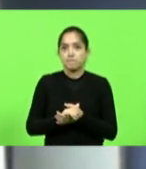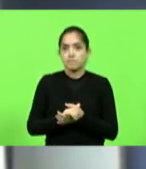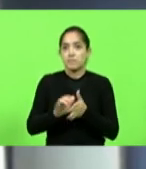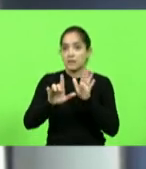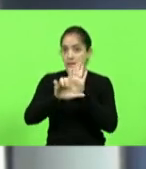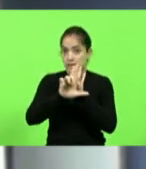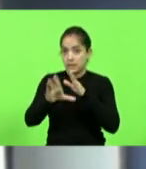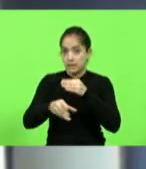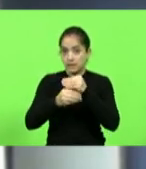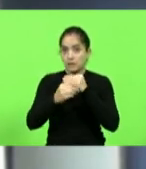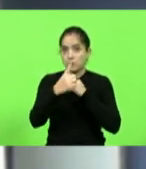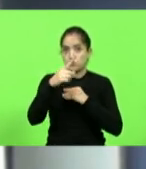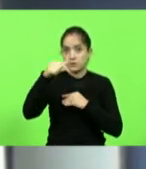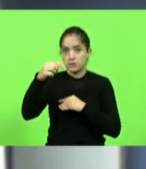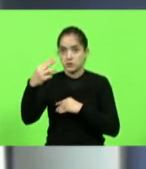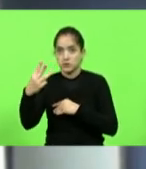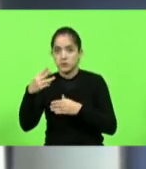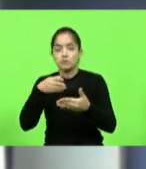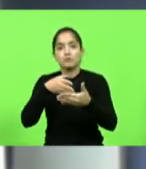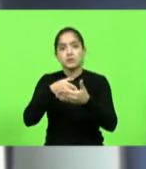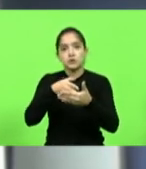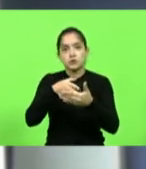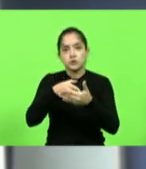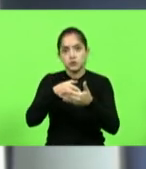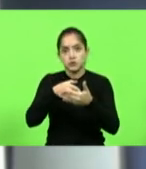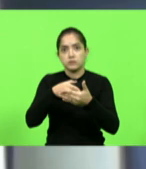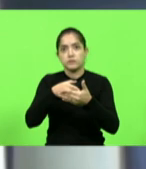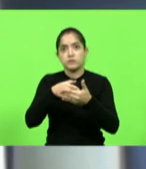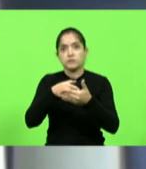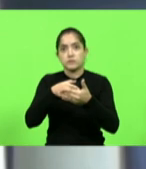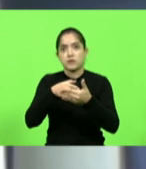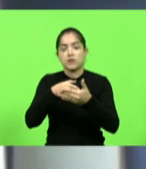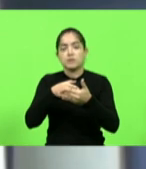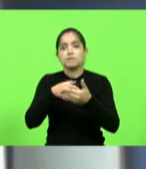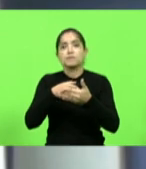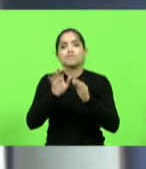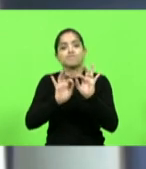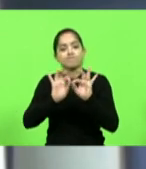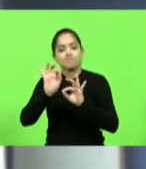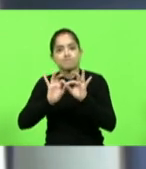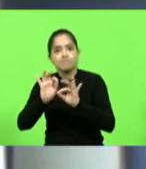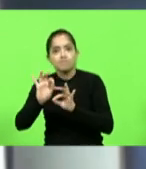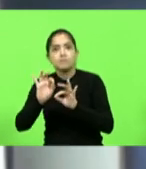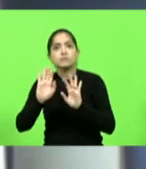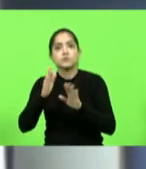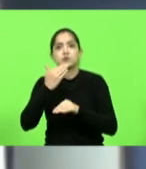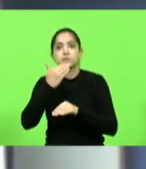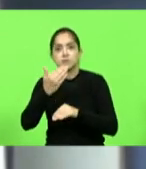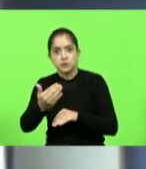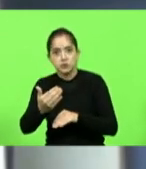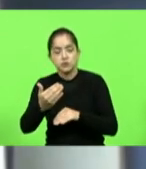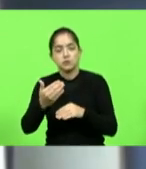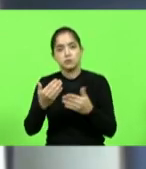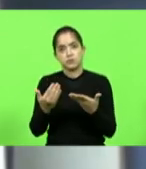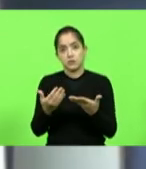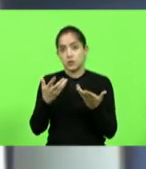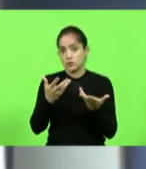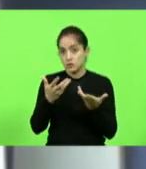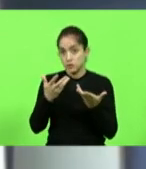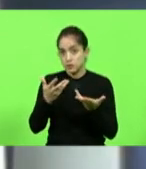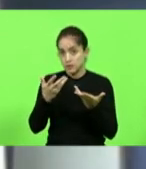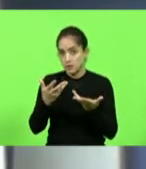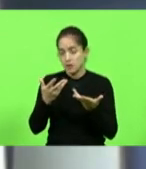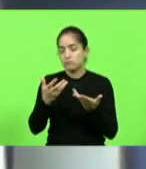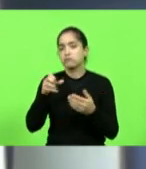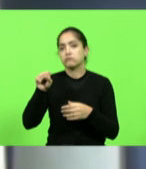complementar 173, o impeditivo reajuste, temos feito essa reivindicação. Nós queremos, sim,